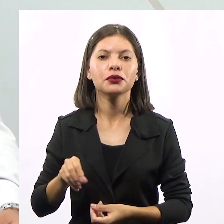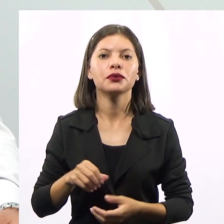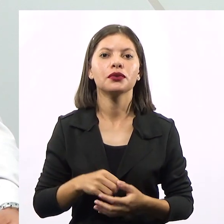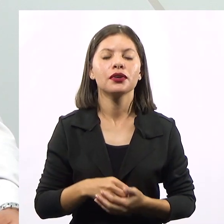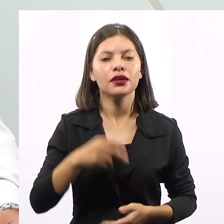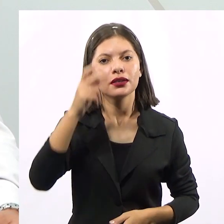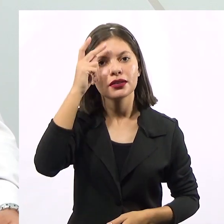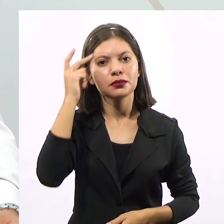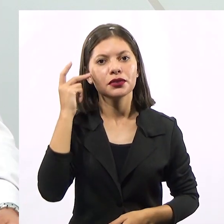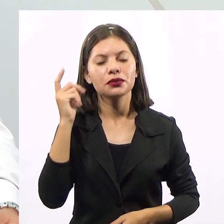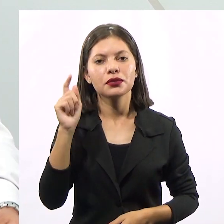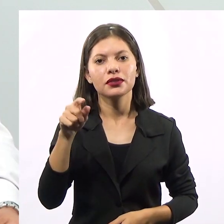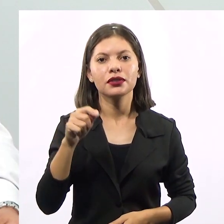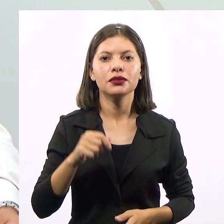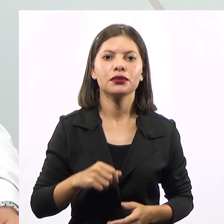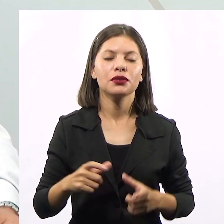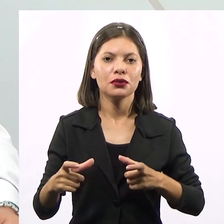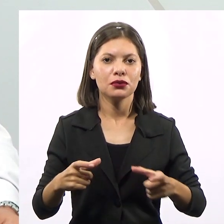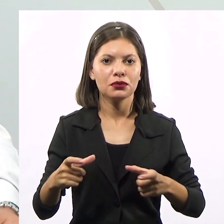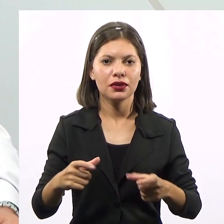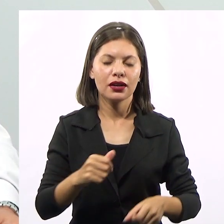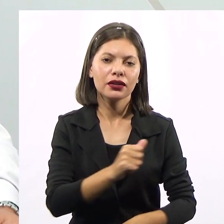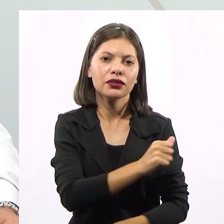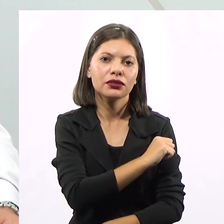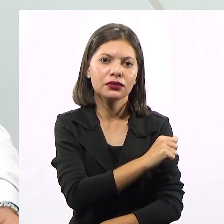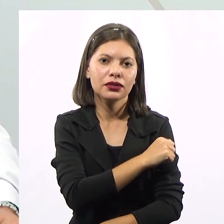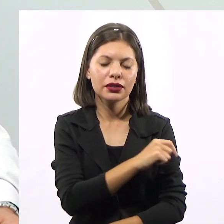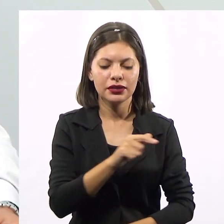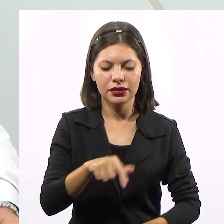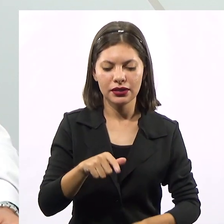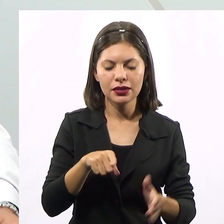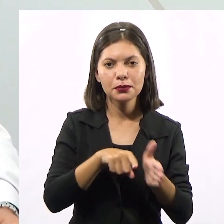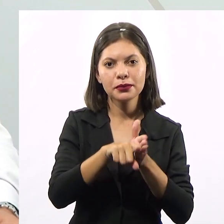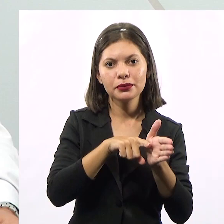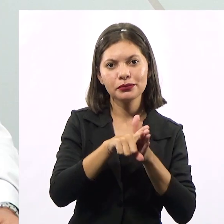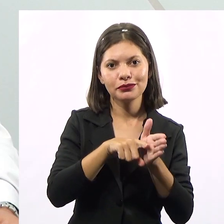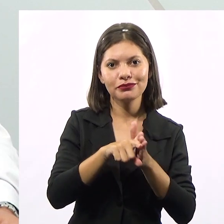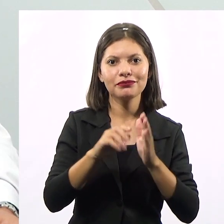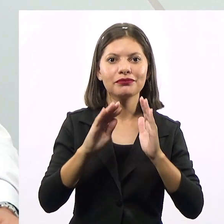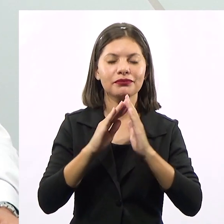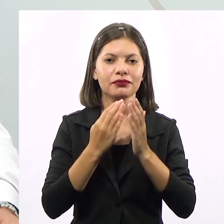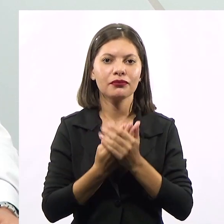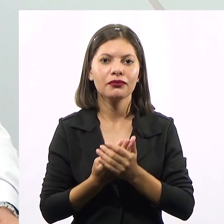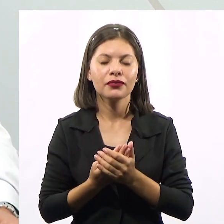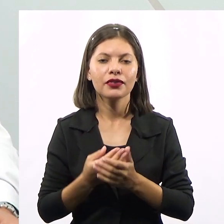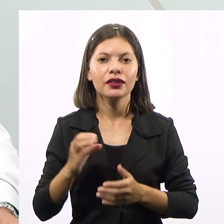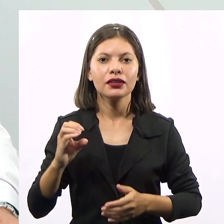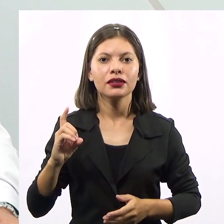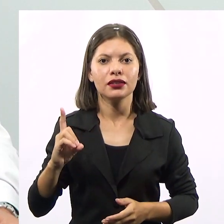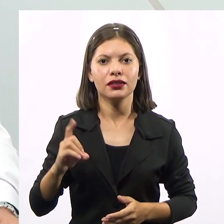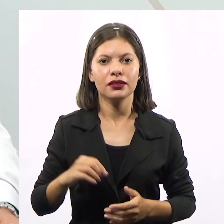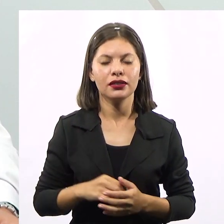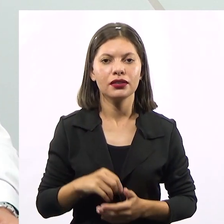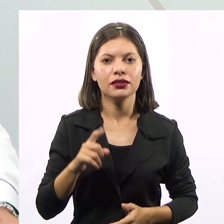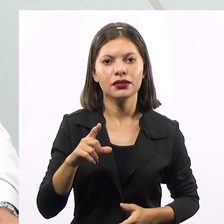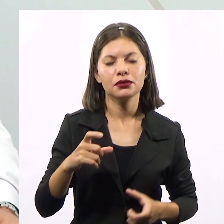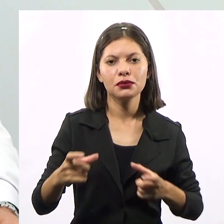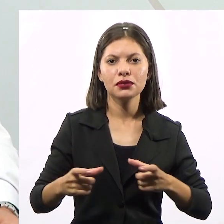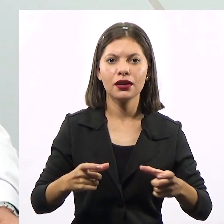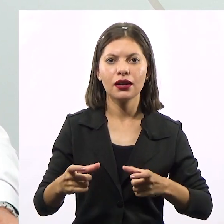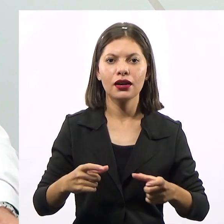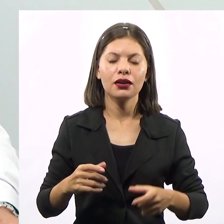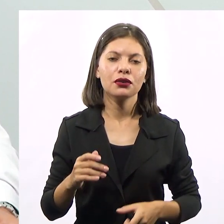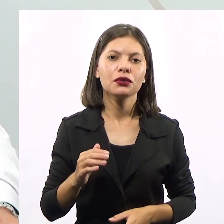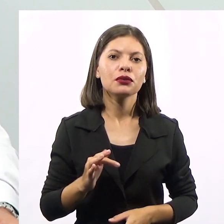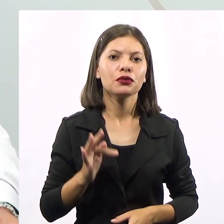mundo social e pensar o seu lugar, estudante, né, nessa pesquisa, diante de uma instituição, e o seu lugar